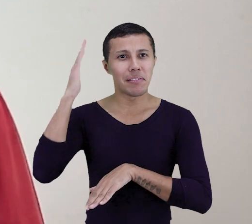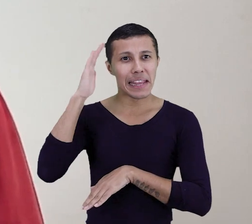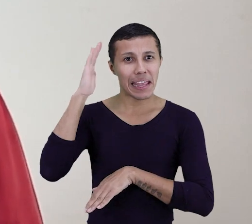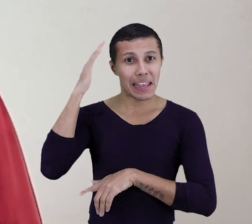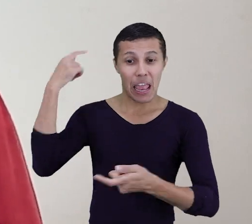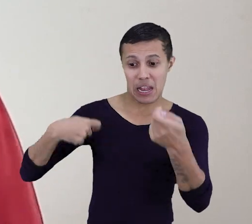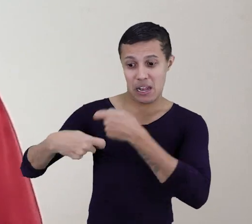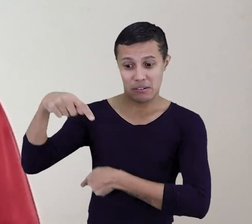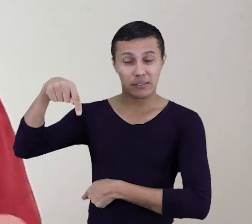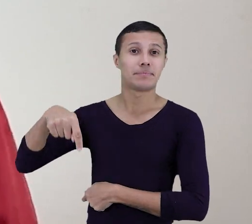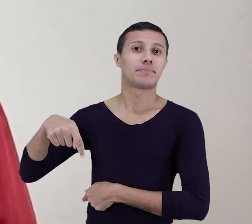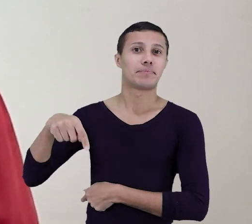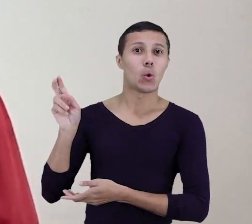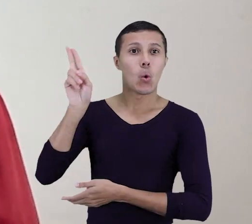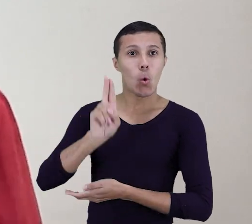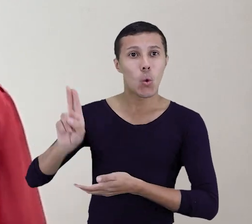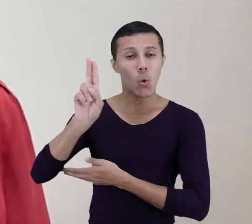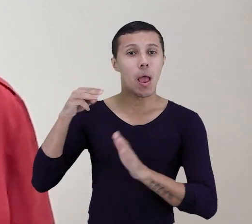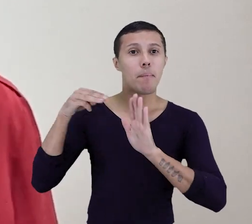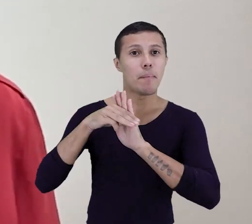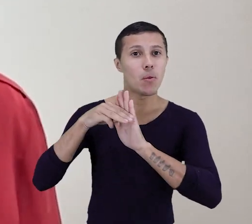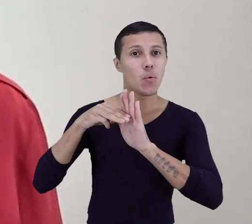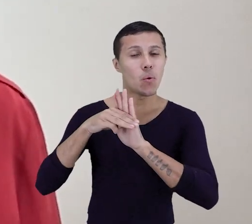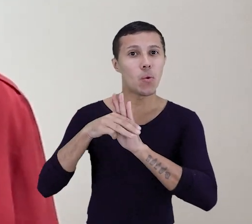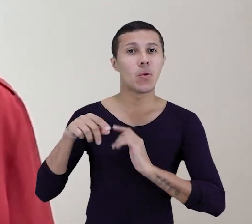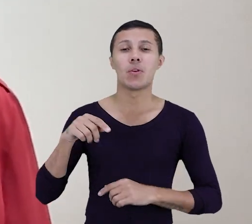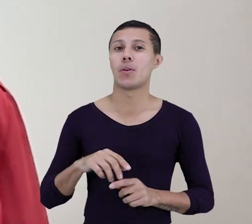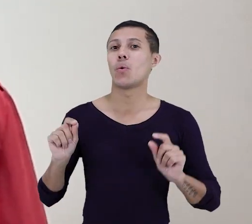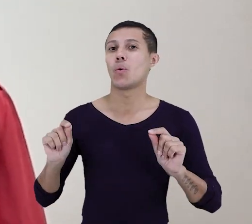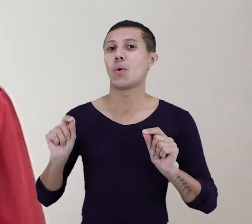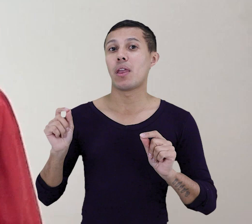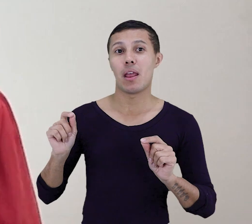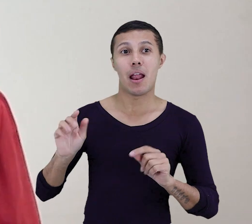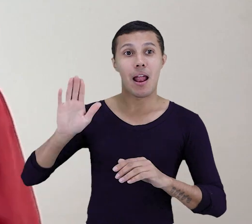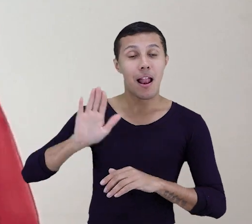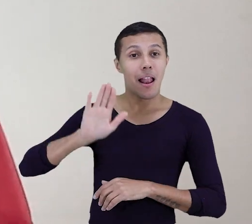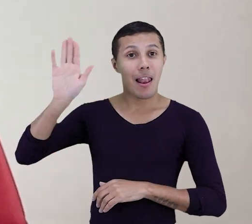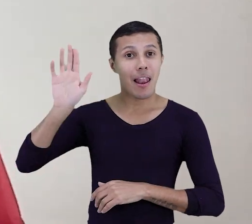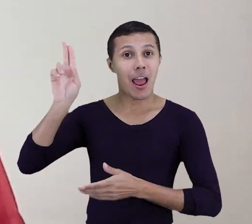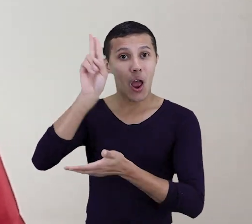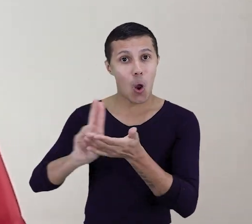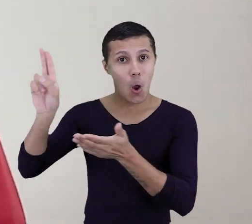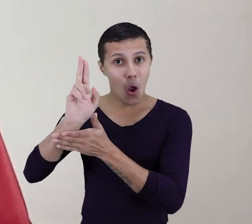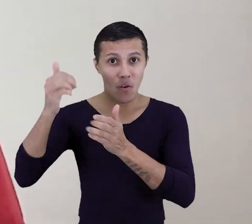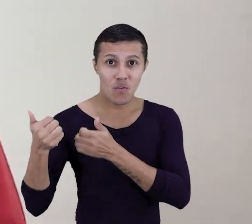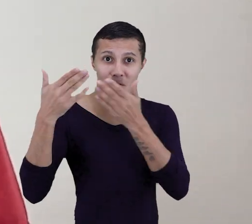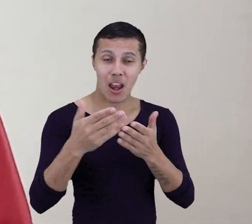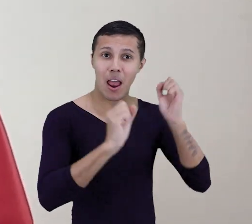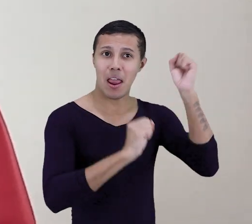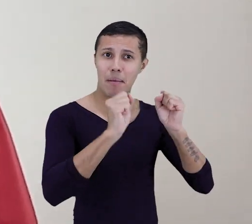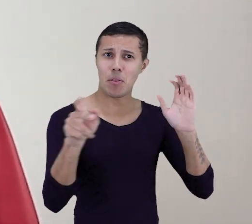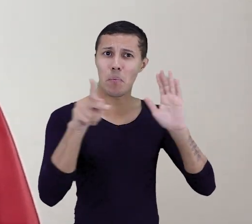entender o nosso negócio, usar metodologias que são utilizadas na universidade, oferecer isso para a indústria, mas